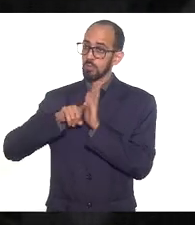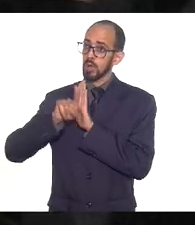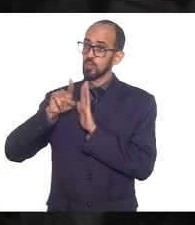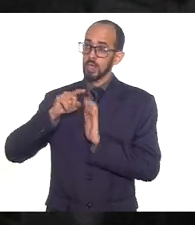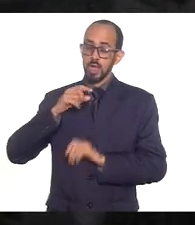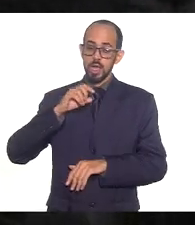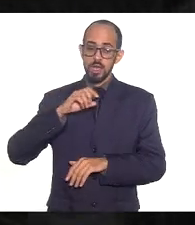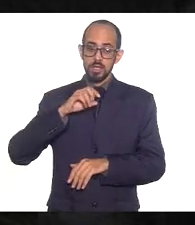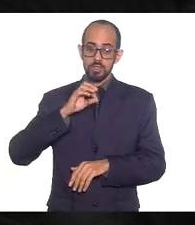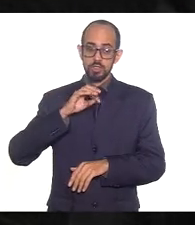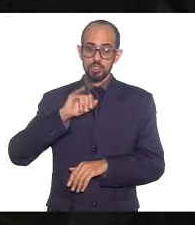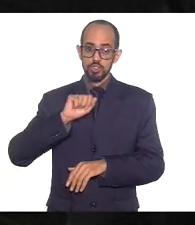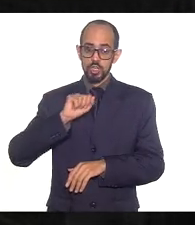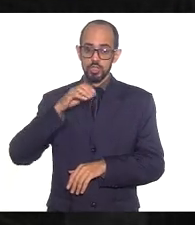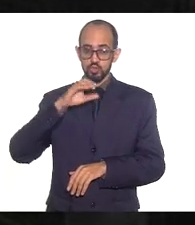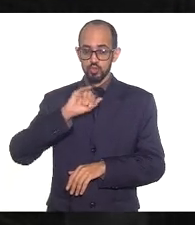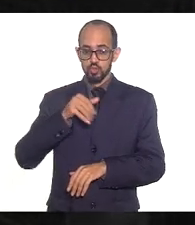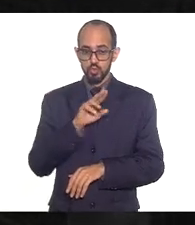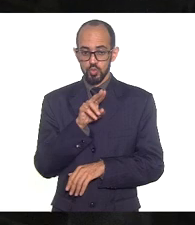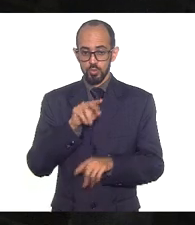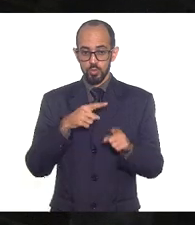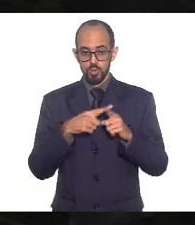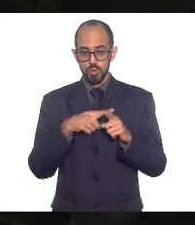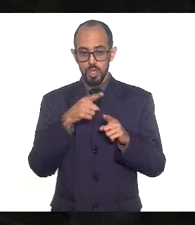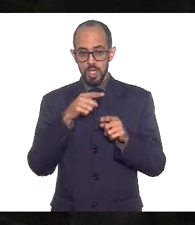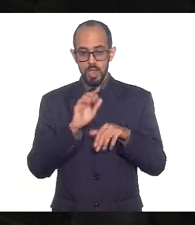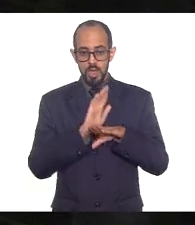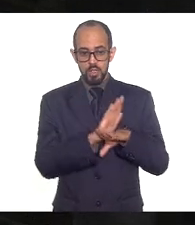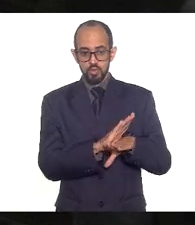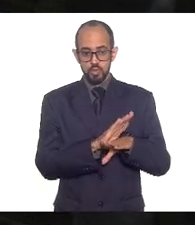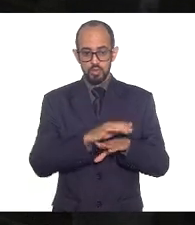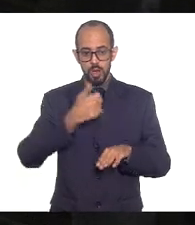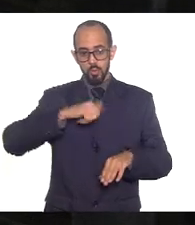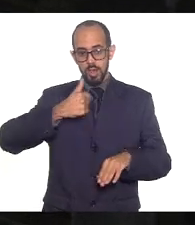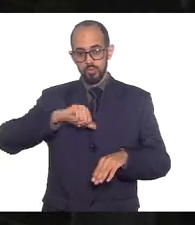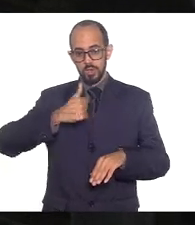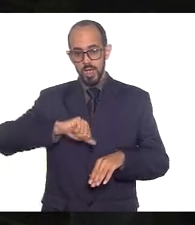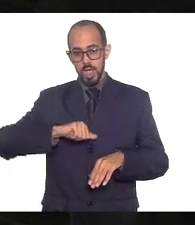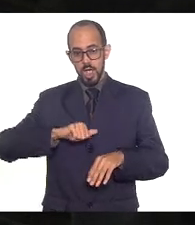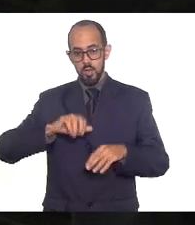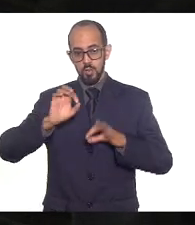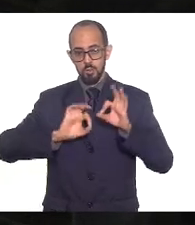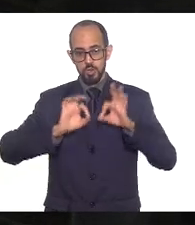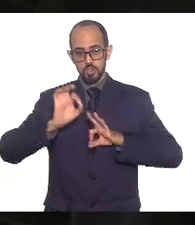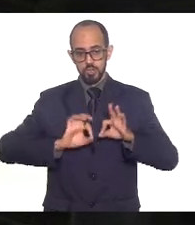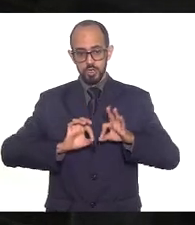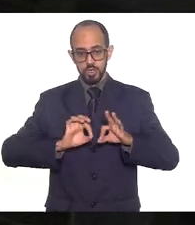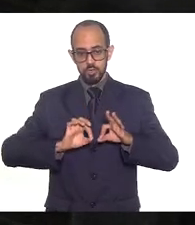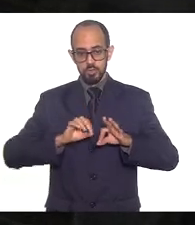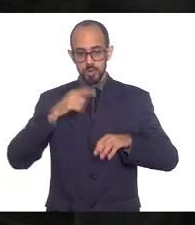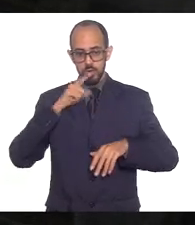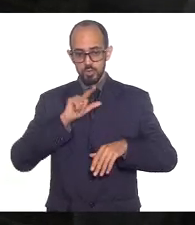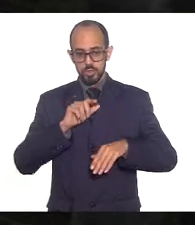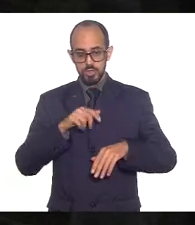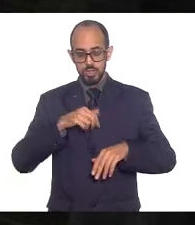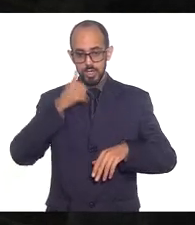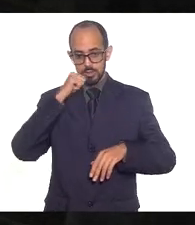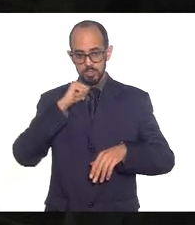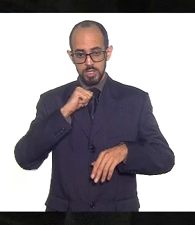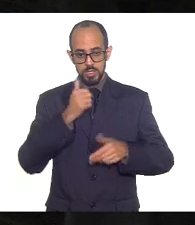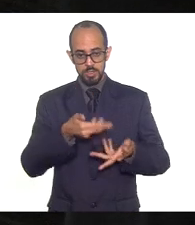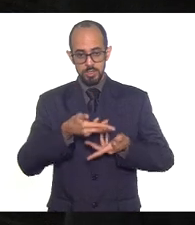porque ela já vai no espírito do projeto ajuda a qualificar e garantir que essas meninas sejam